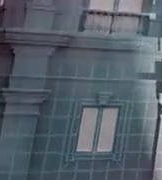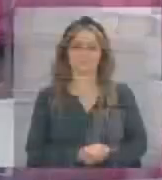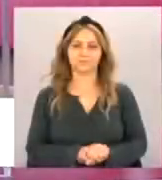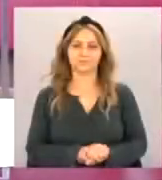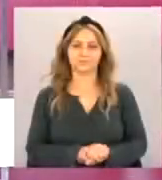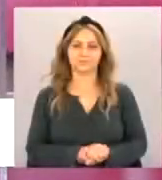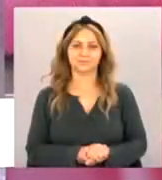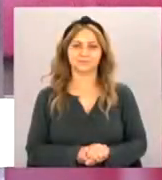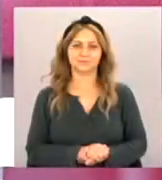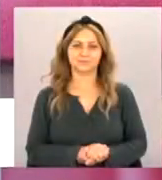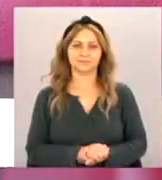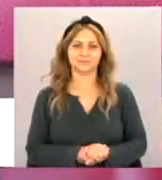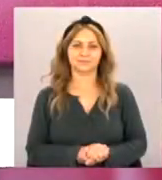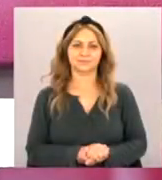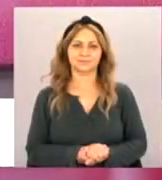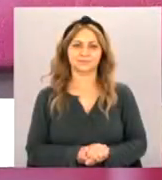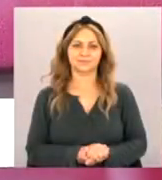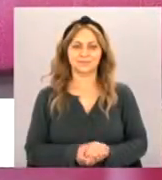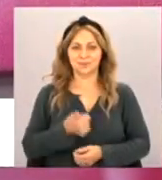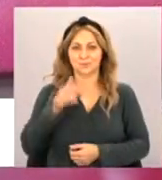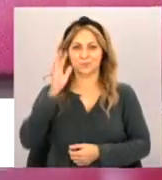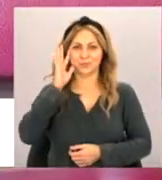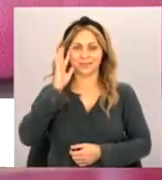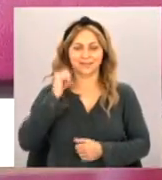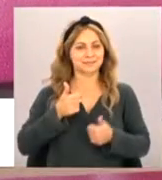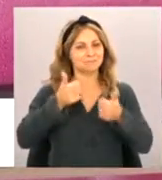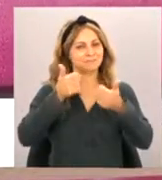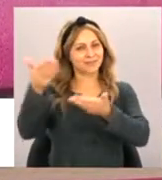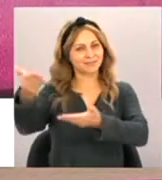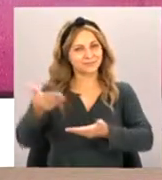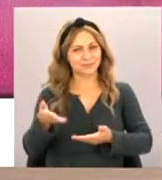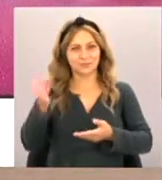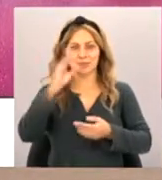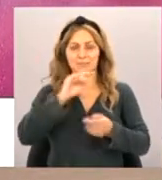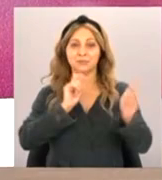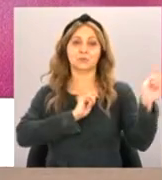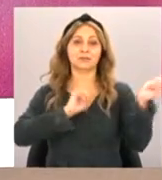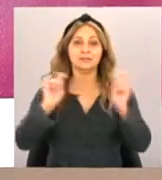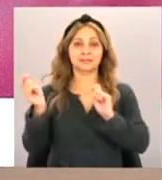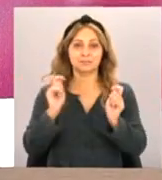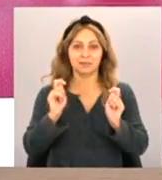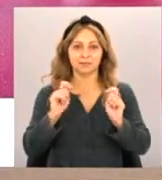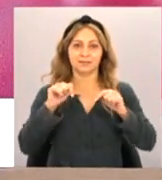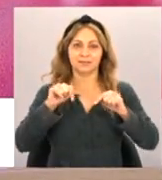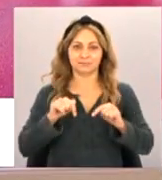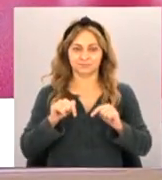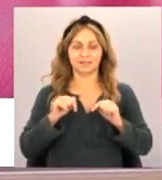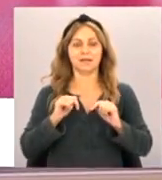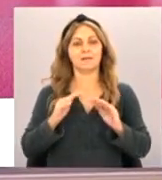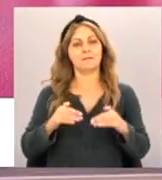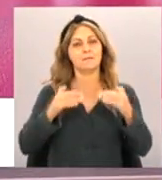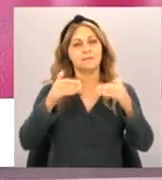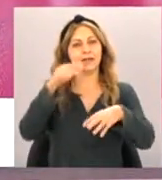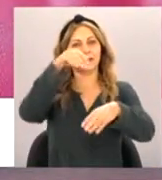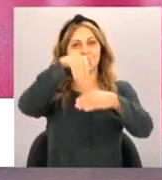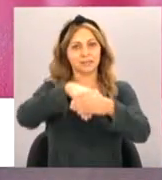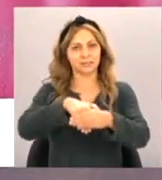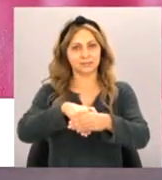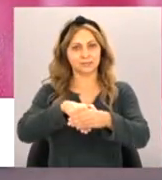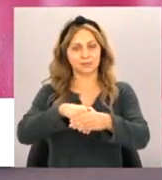o contacto Seja bem vindo a mais um debate a contar para as eleições legislativas